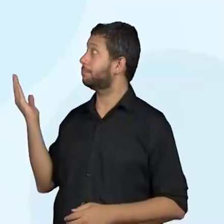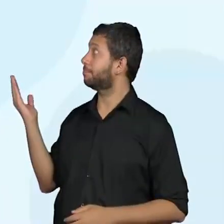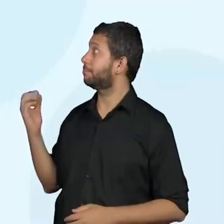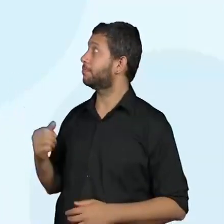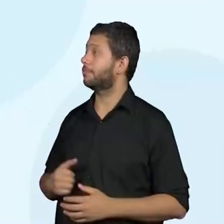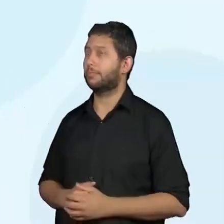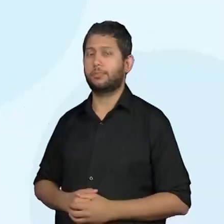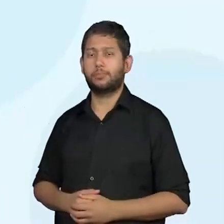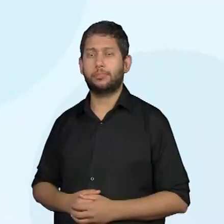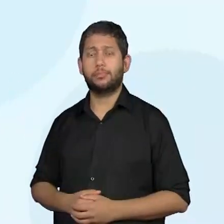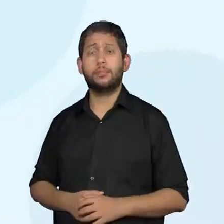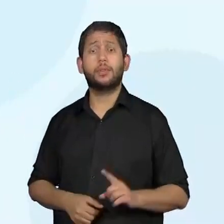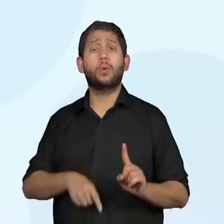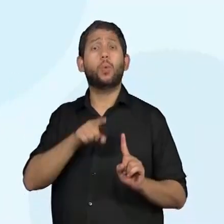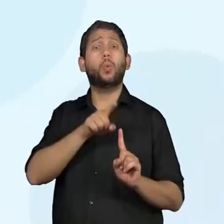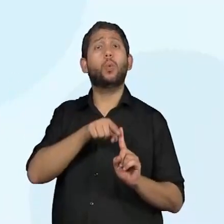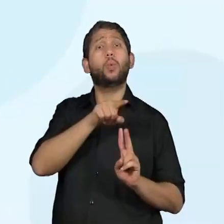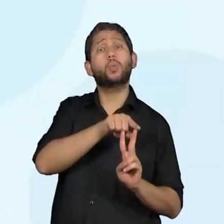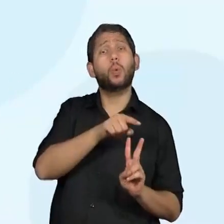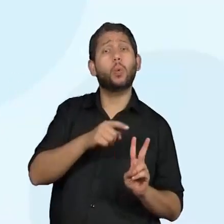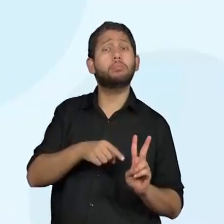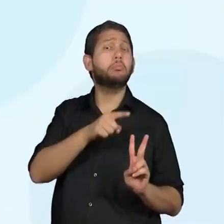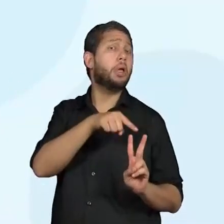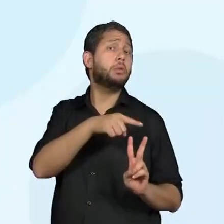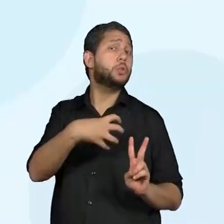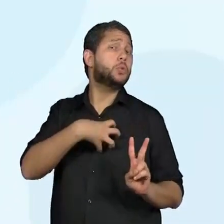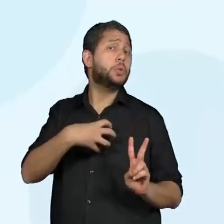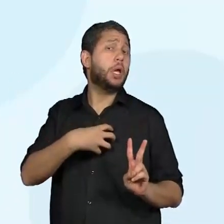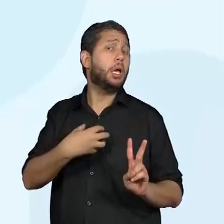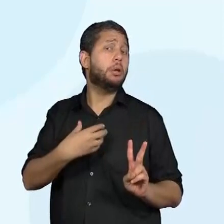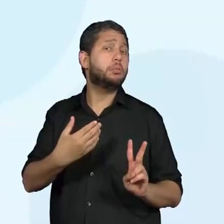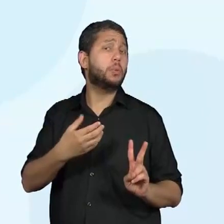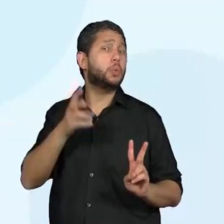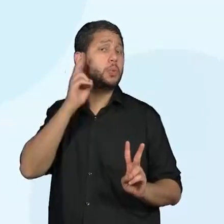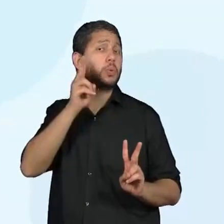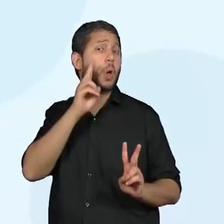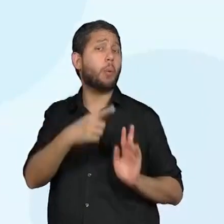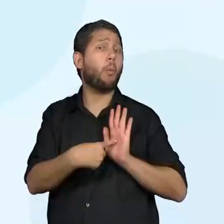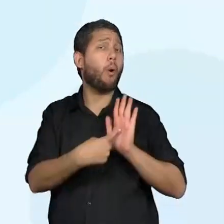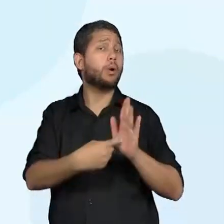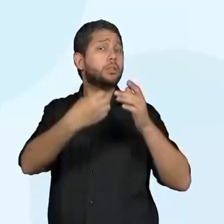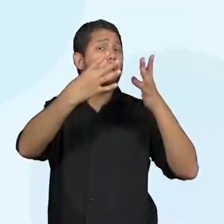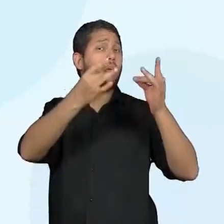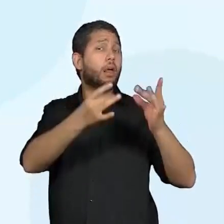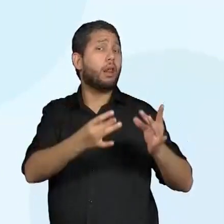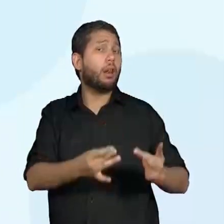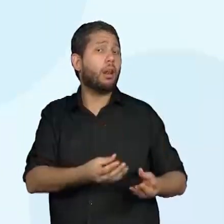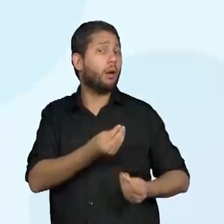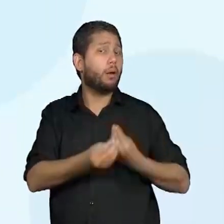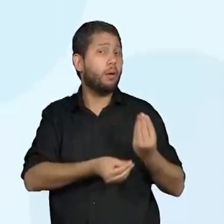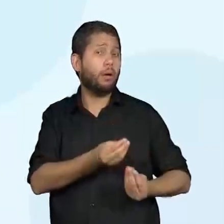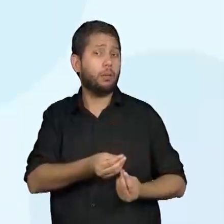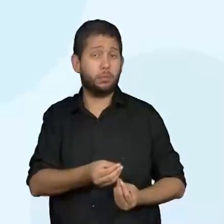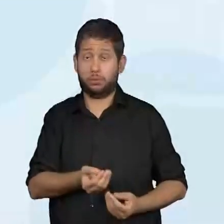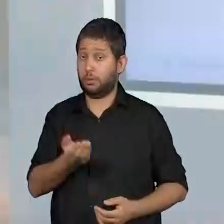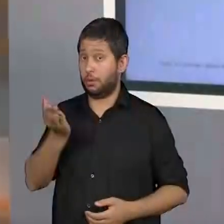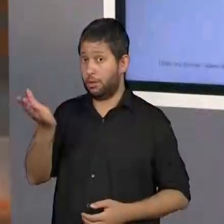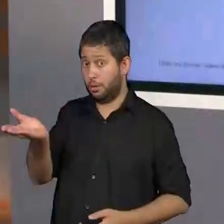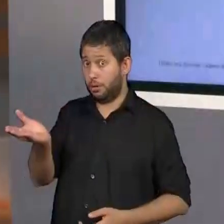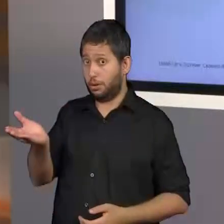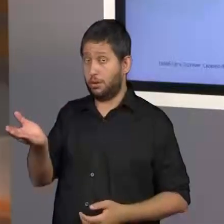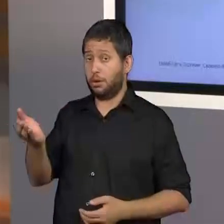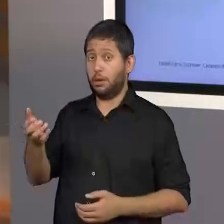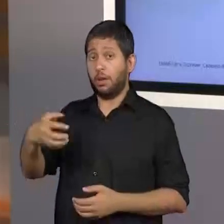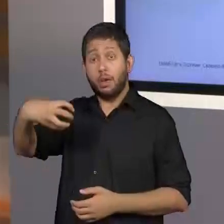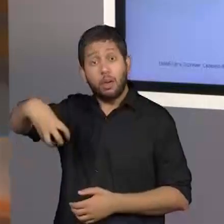Como cada um é descrita? Como cada uma é descrita? Cada personagem, como ele é